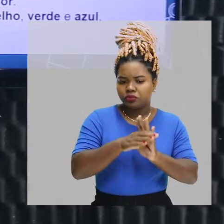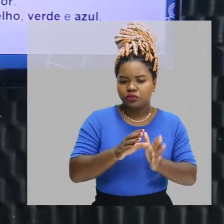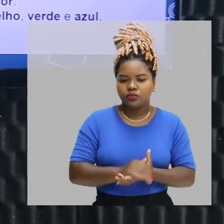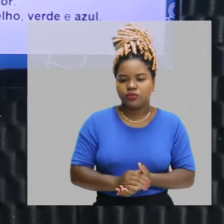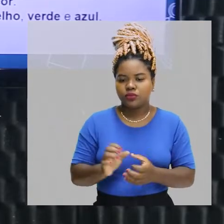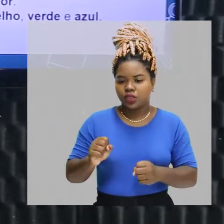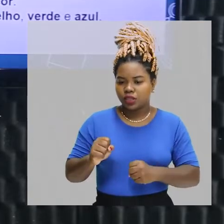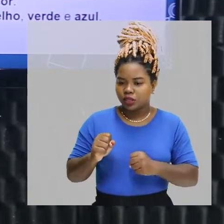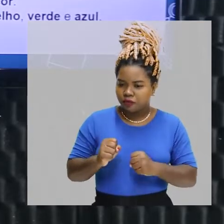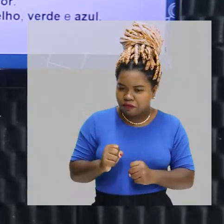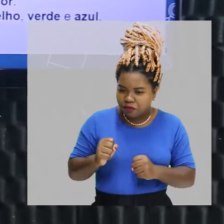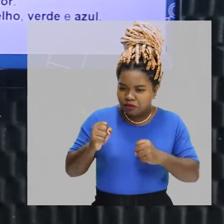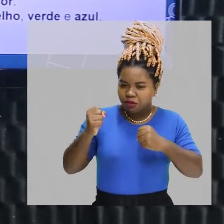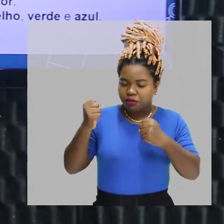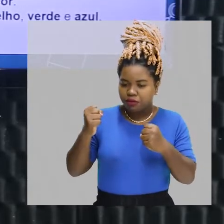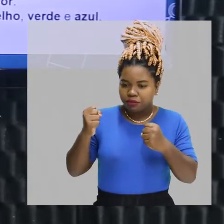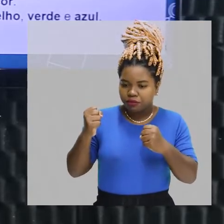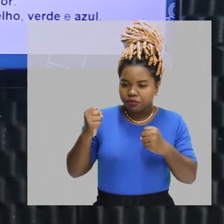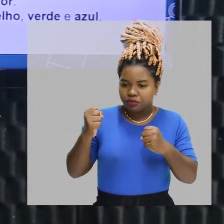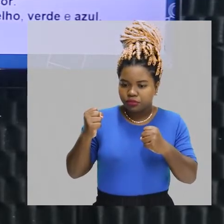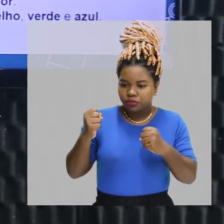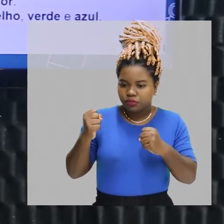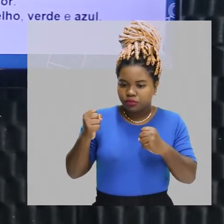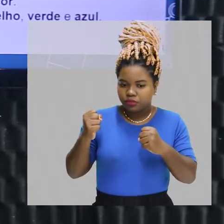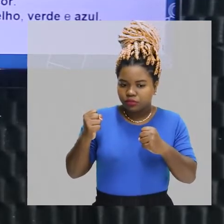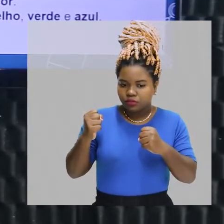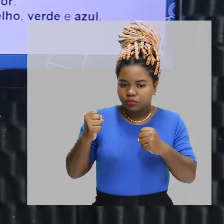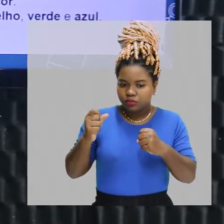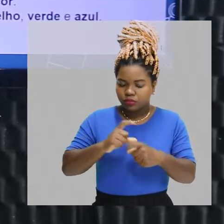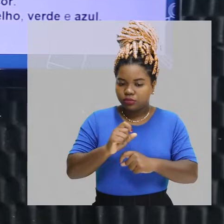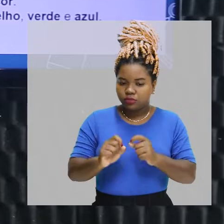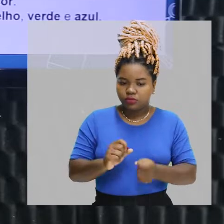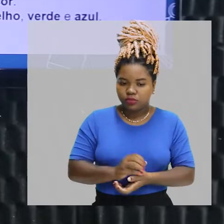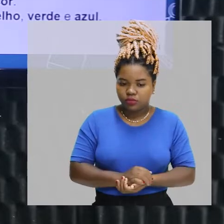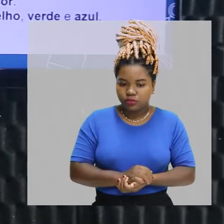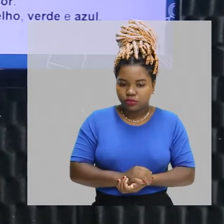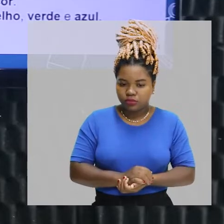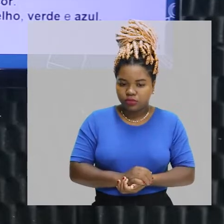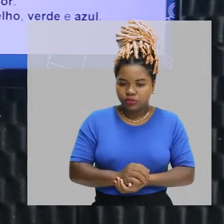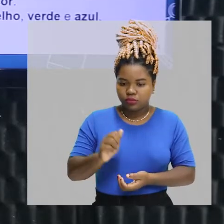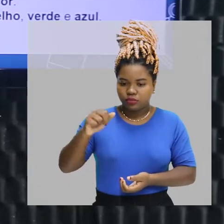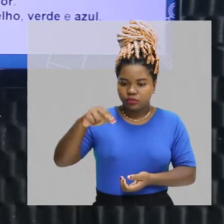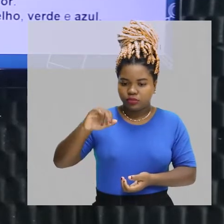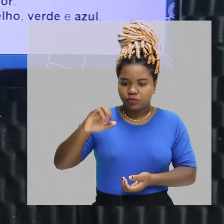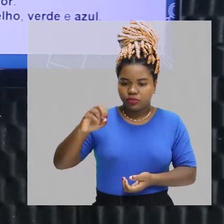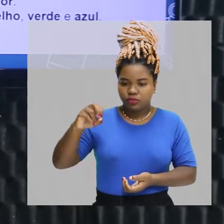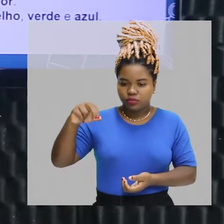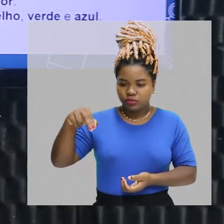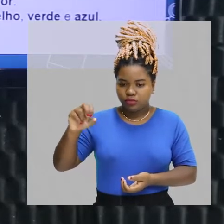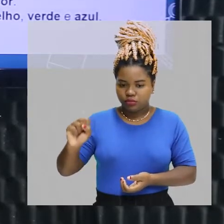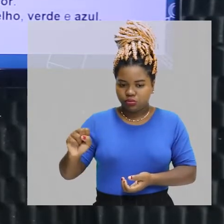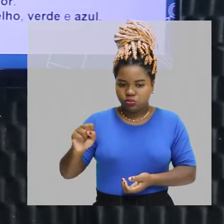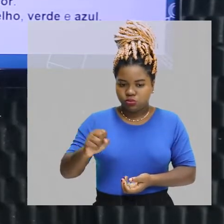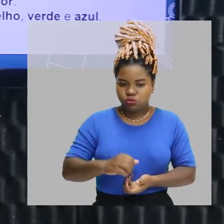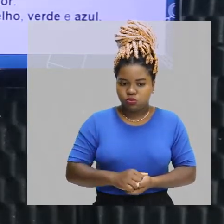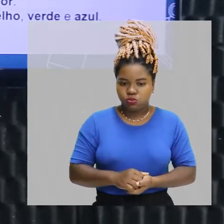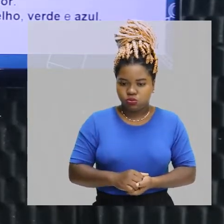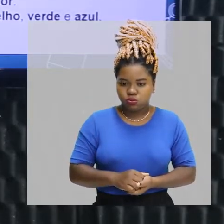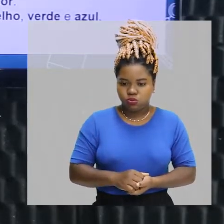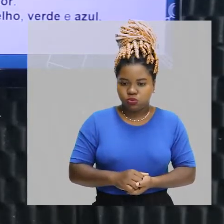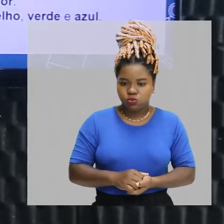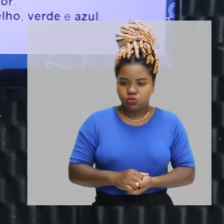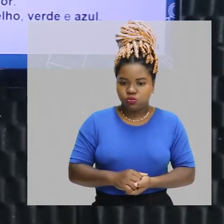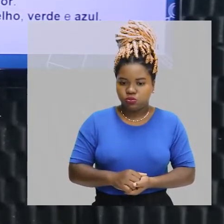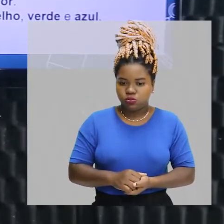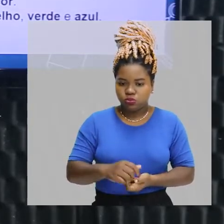forte, certo? Que, né, formam os ândrons, certo? Que são esses ândrons, a